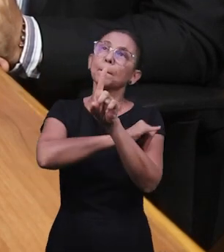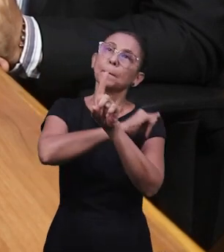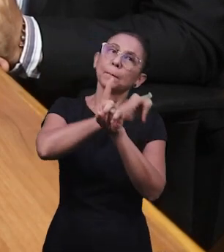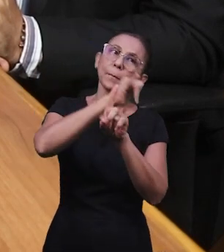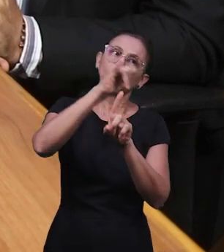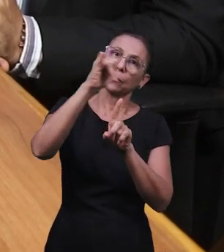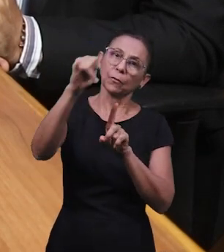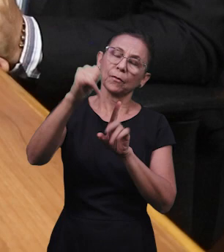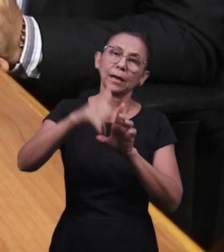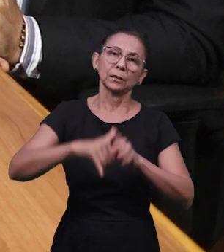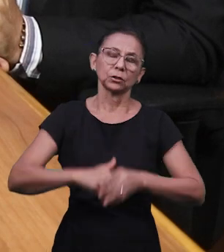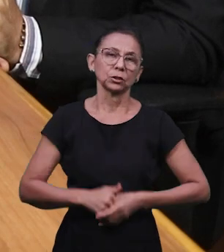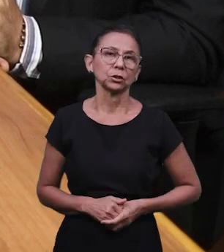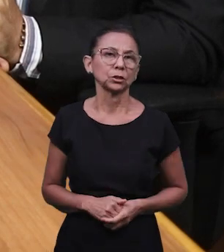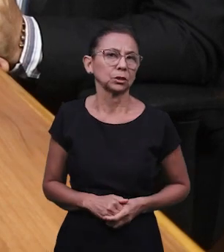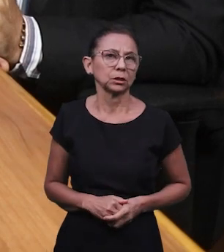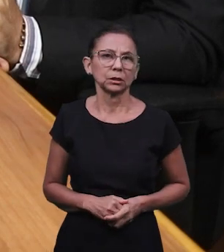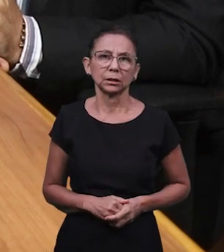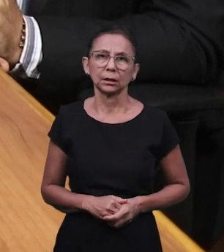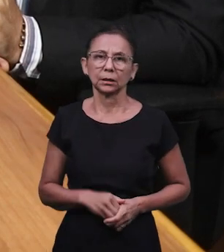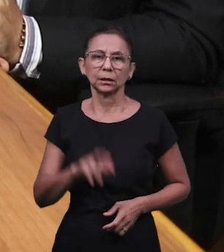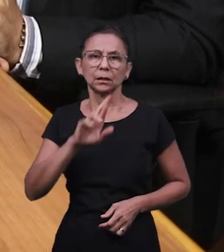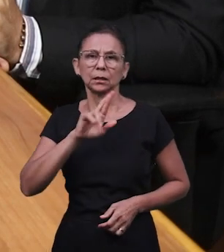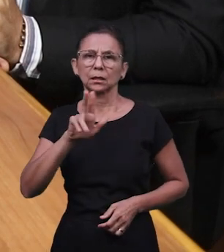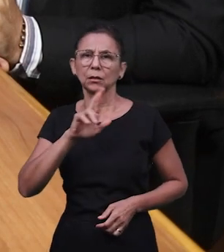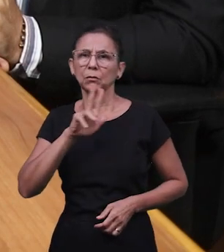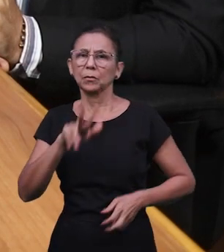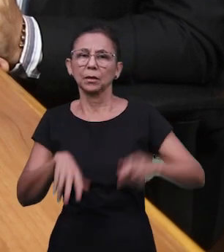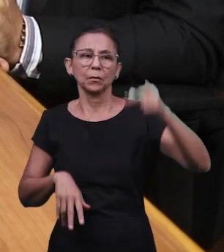vida, anulando o meu raciocínio,